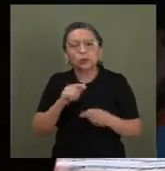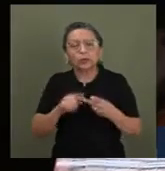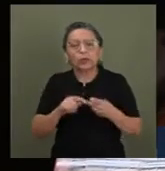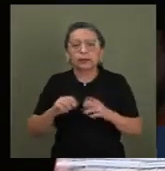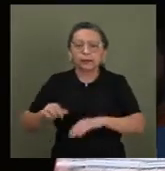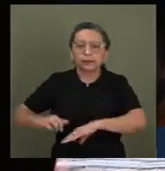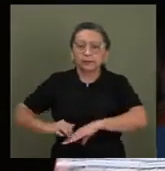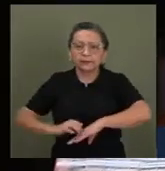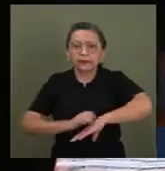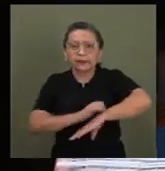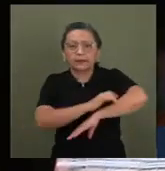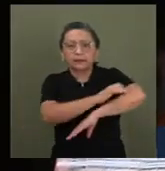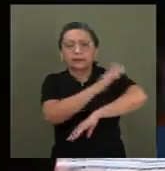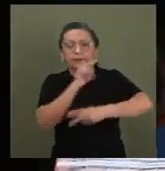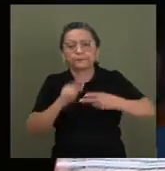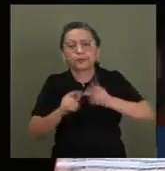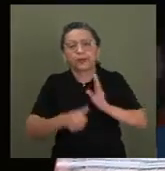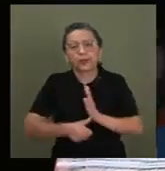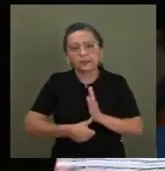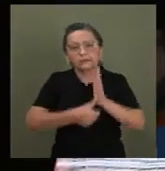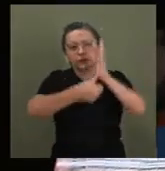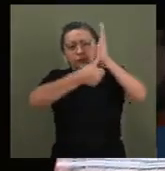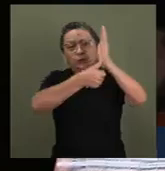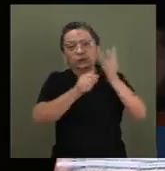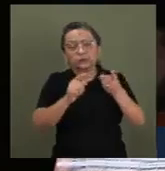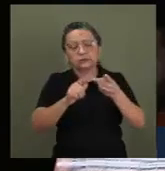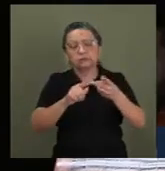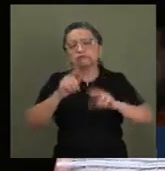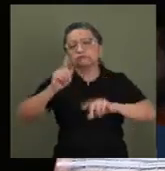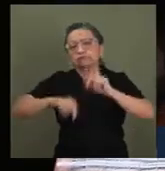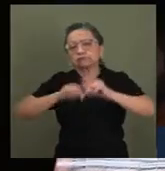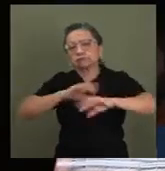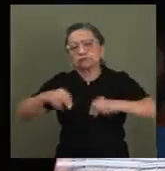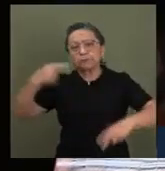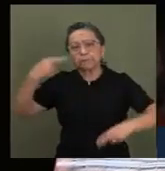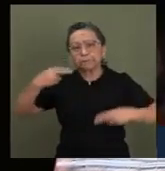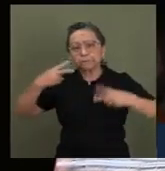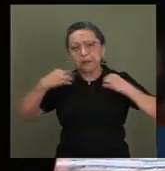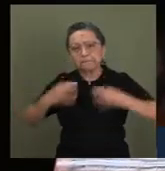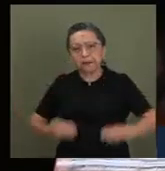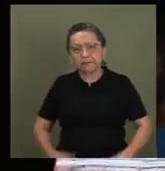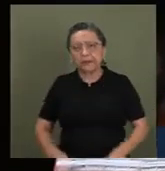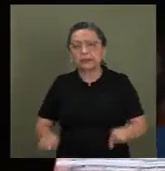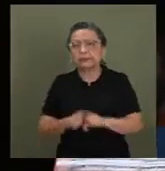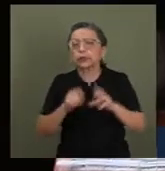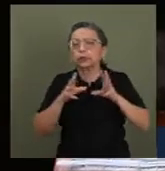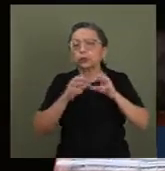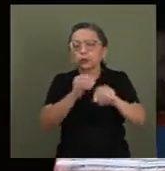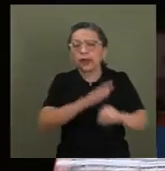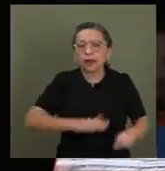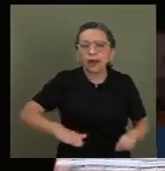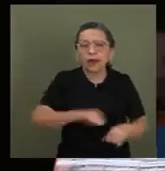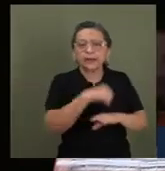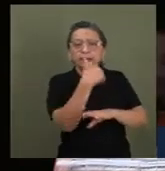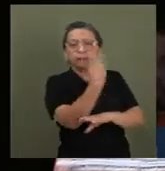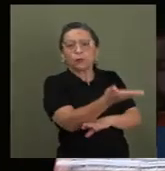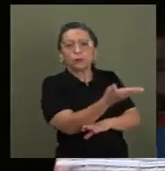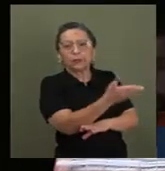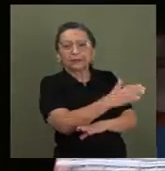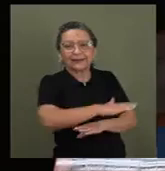escadas rolantes, elevadores, equipamentos de raio-x e toda a área pública do